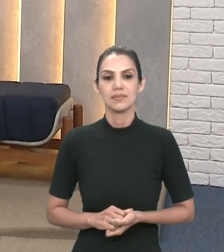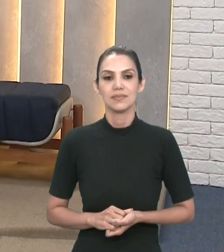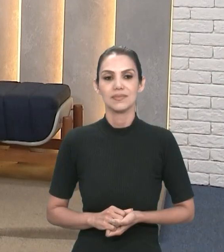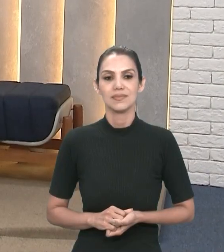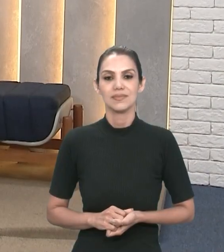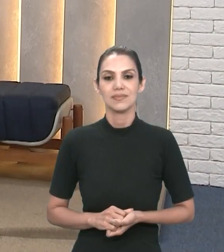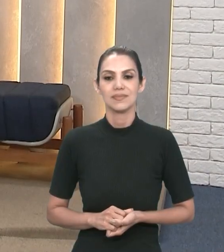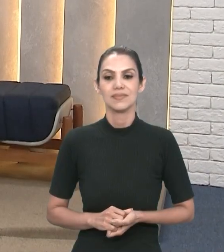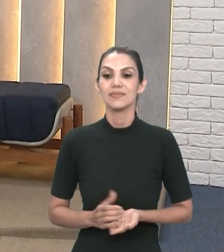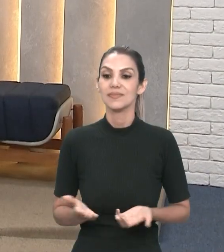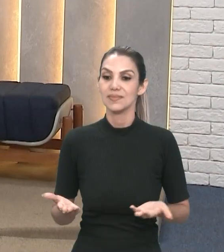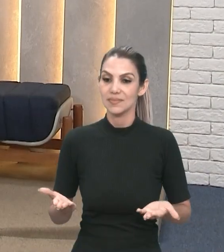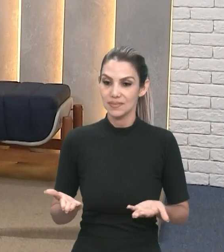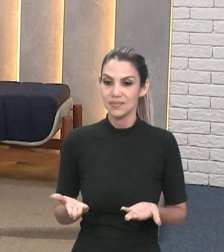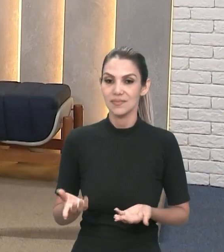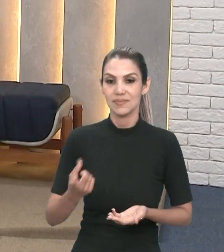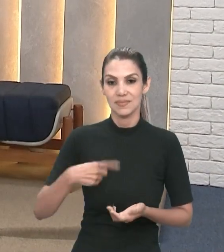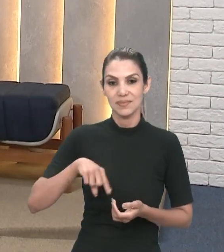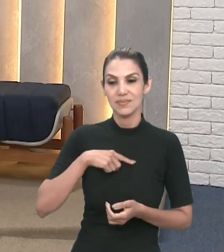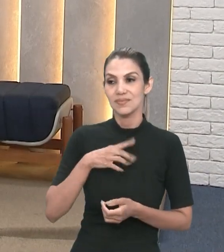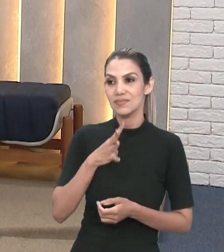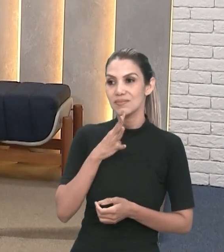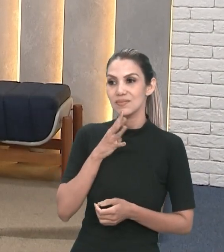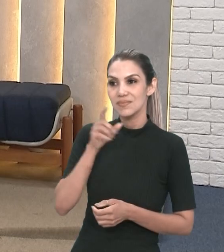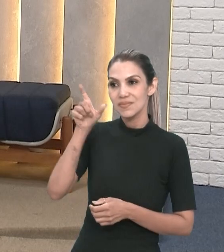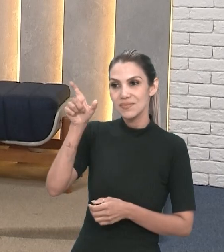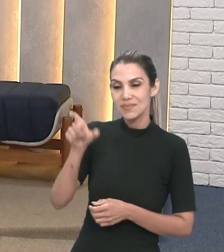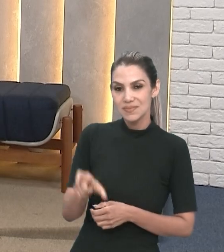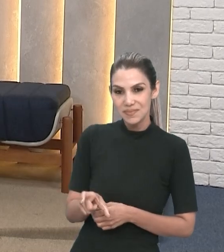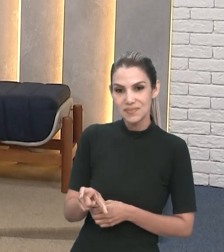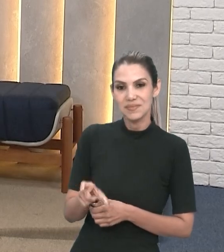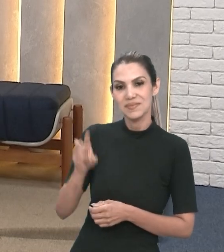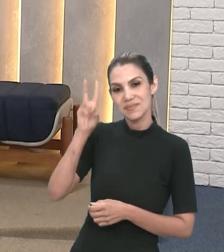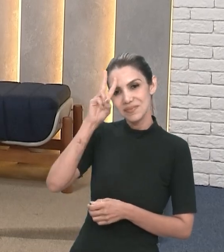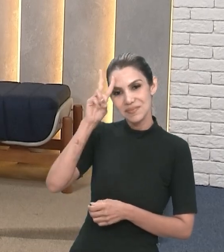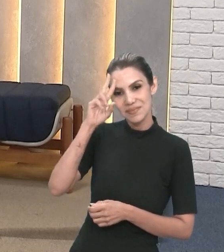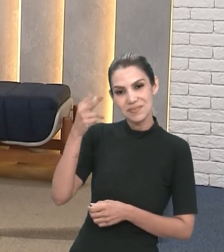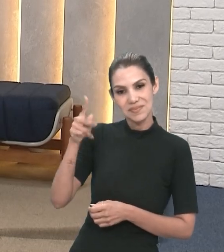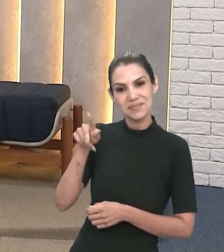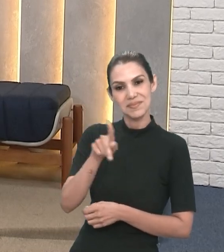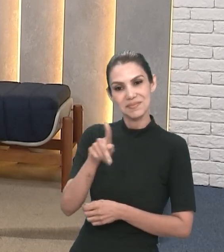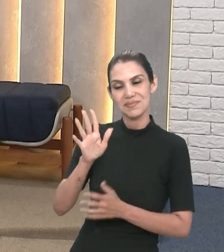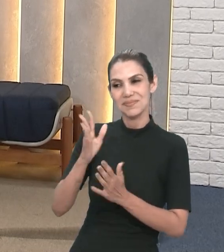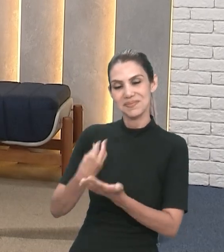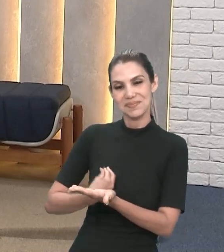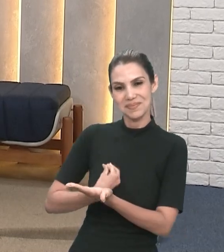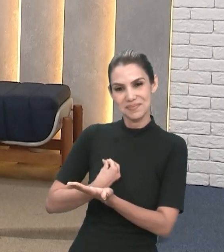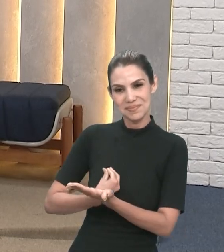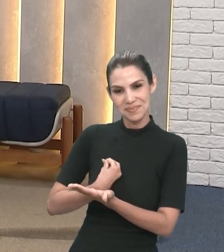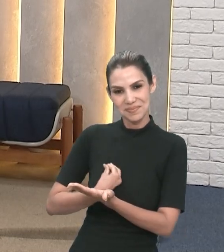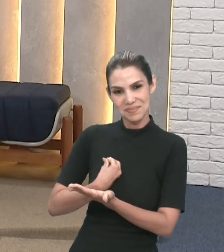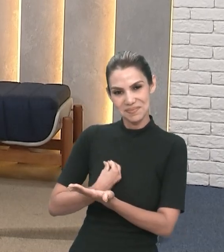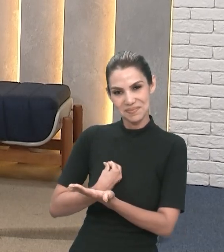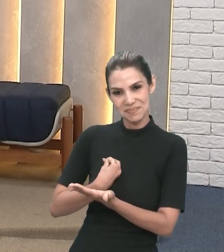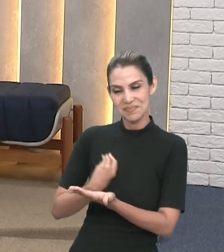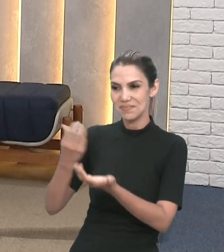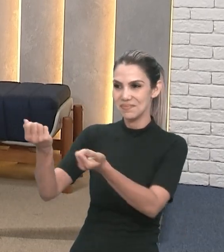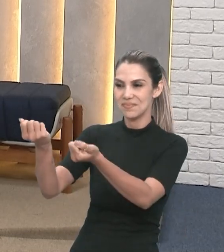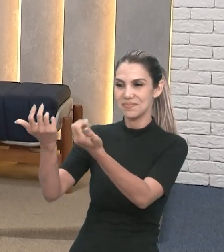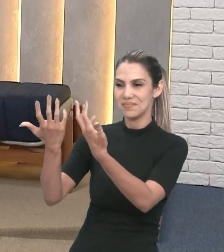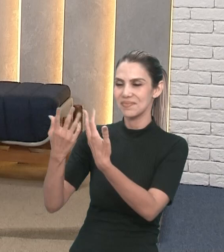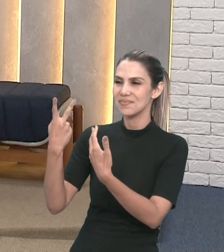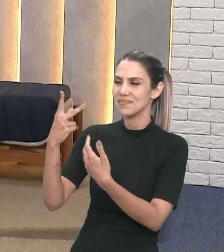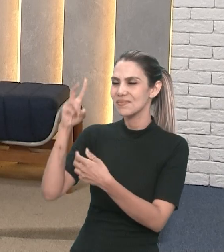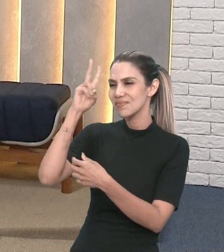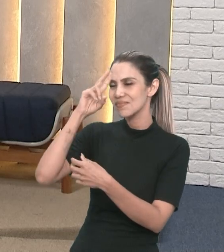E hoje nós vamos conhecer a história do professor que já está aqui com a gente, para a gente falar sobre essa história de quase